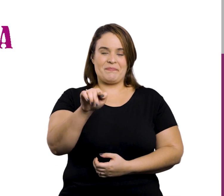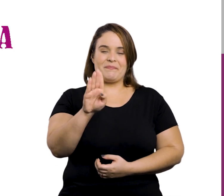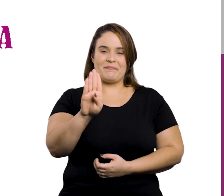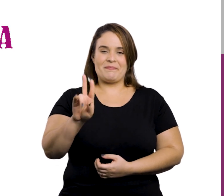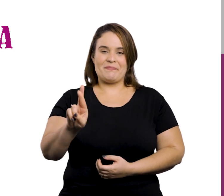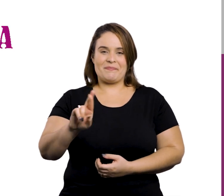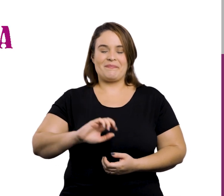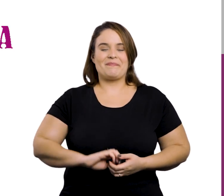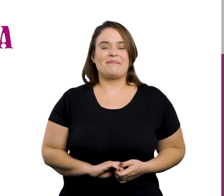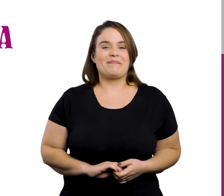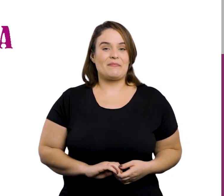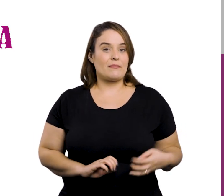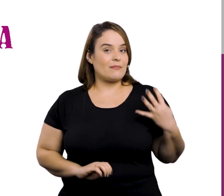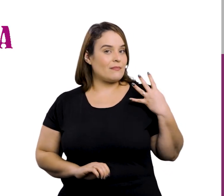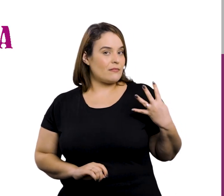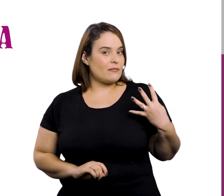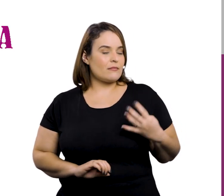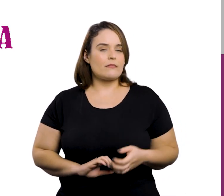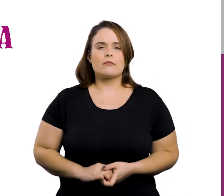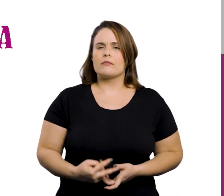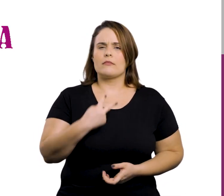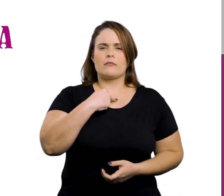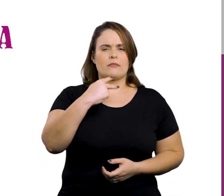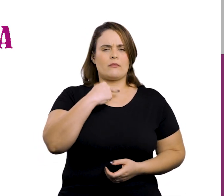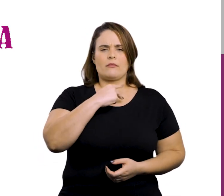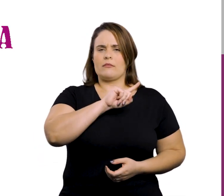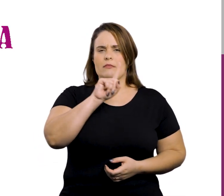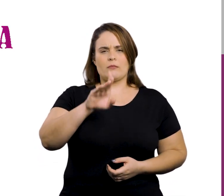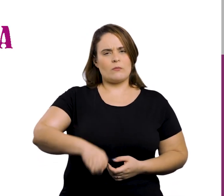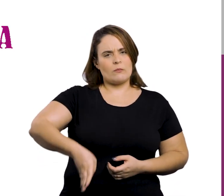http://www.agenda2030.org.br. 4. Não pode ser